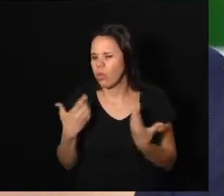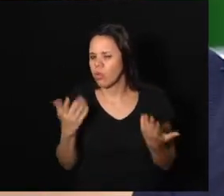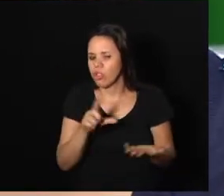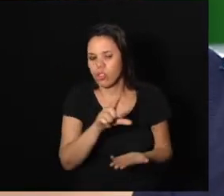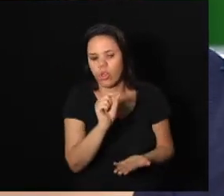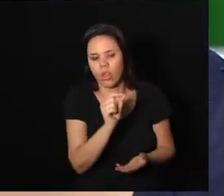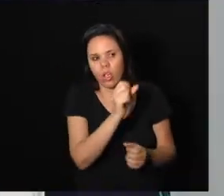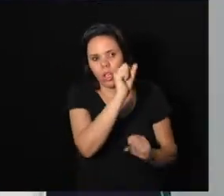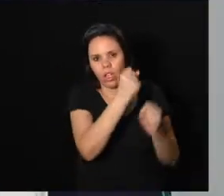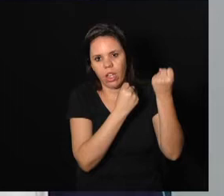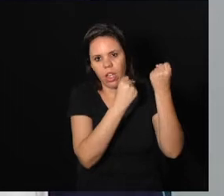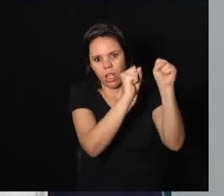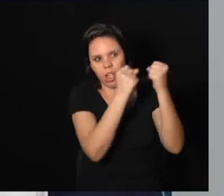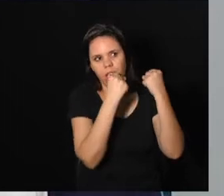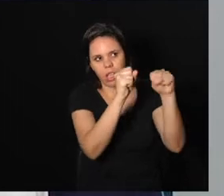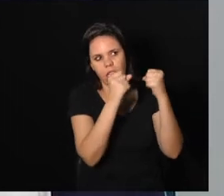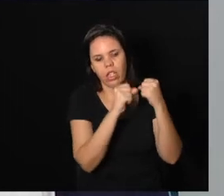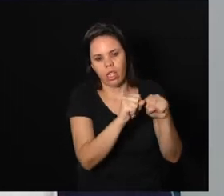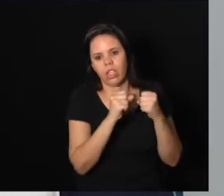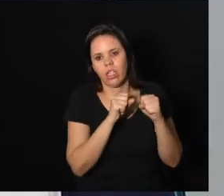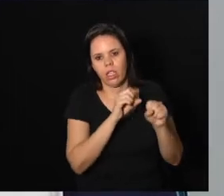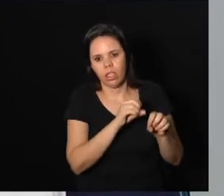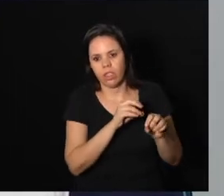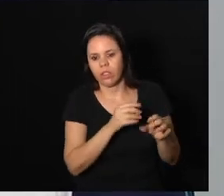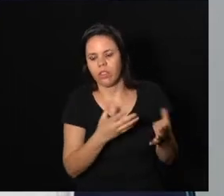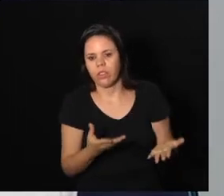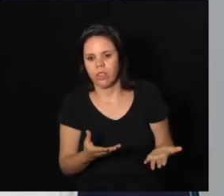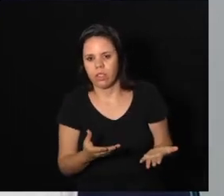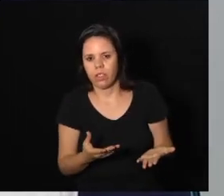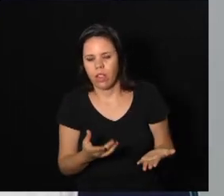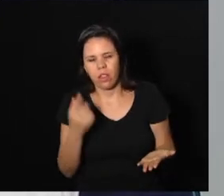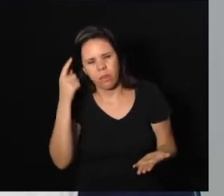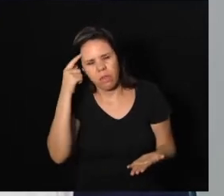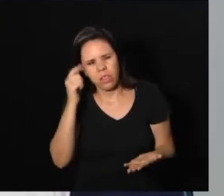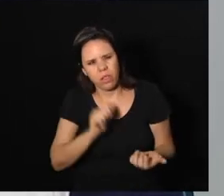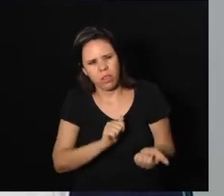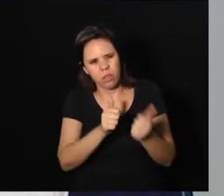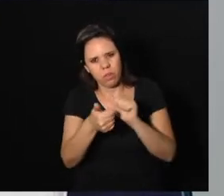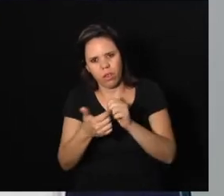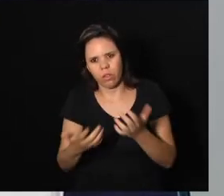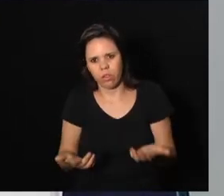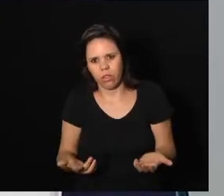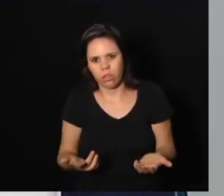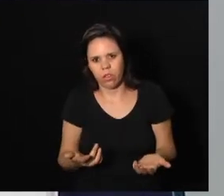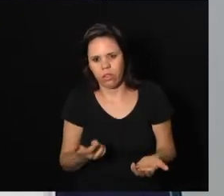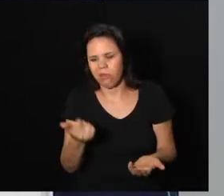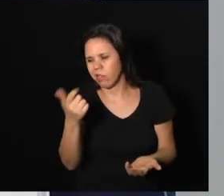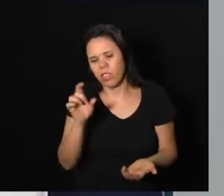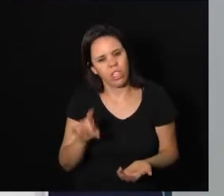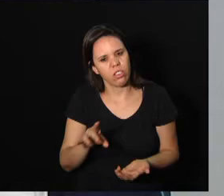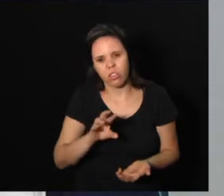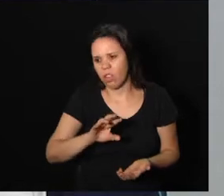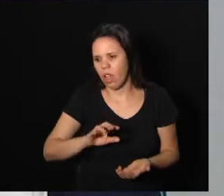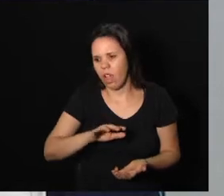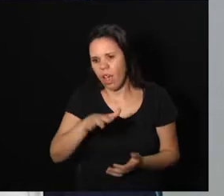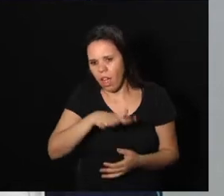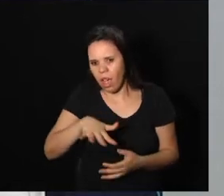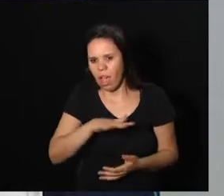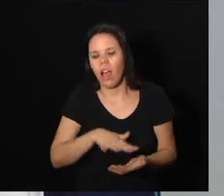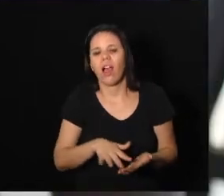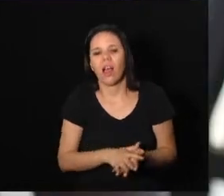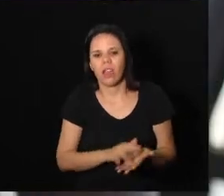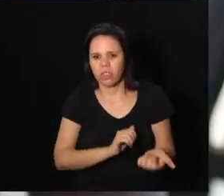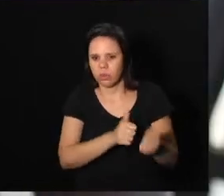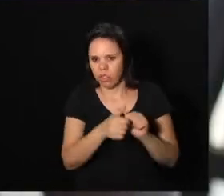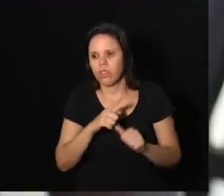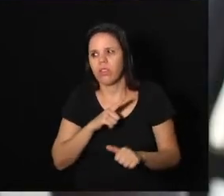educação física. O povo sempre pensa em educação física só como esporte. E não tem só a área do esporte. Tem a